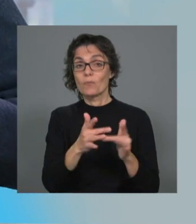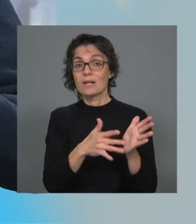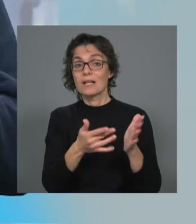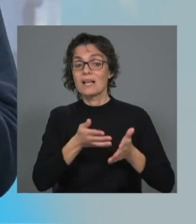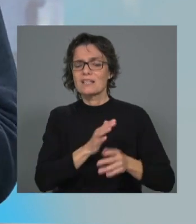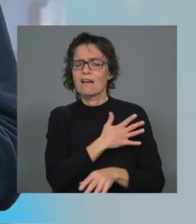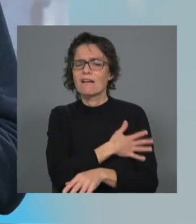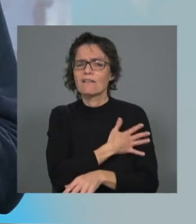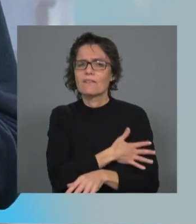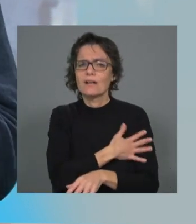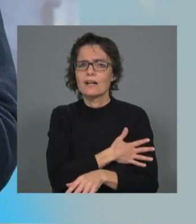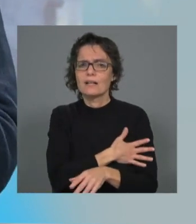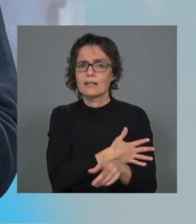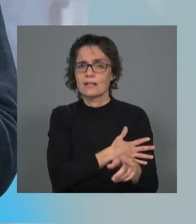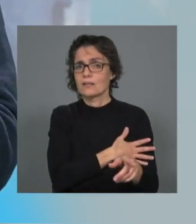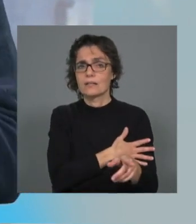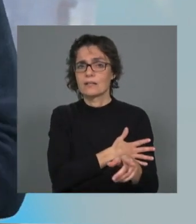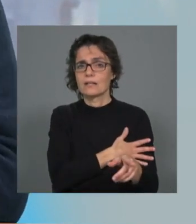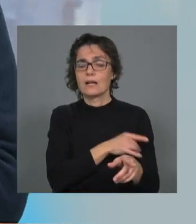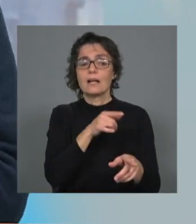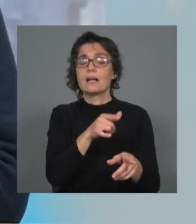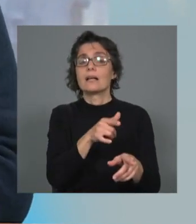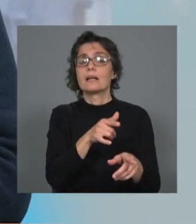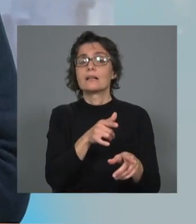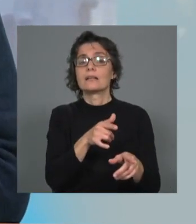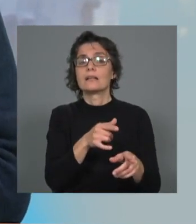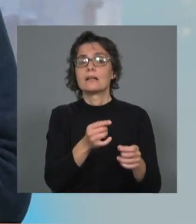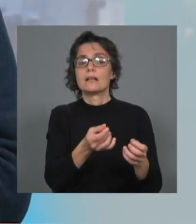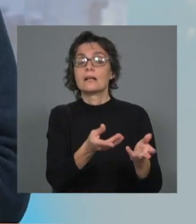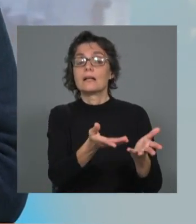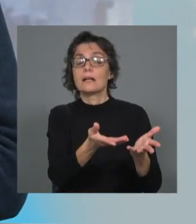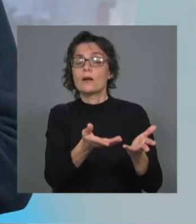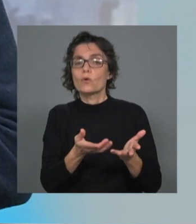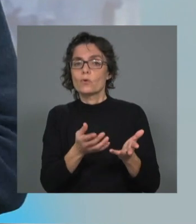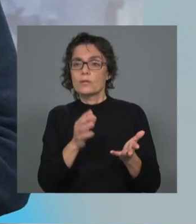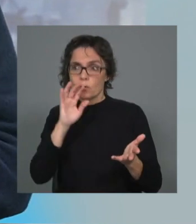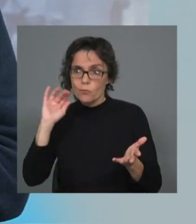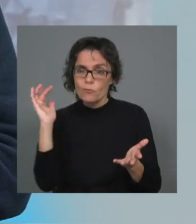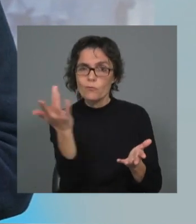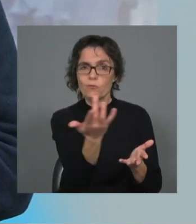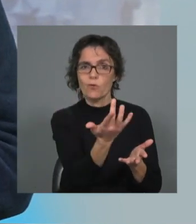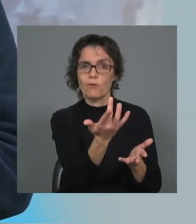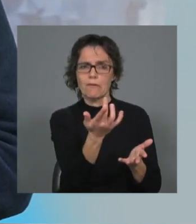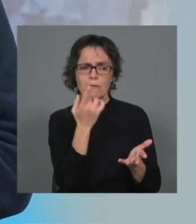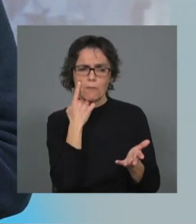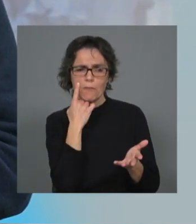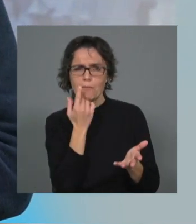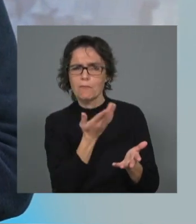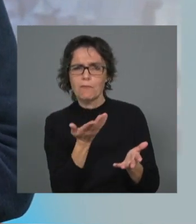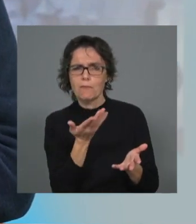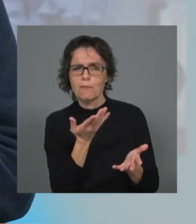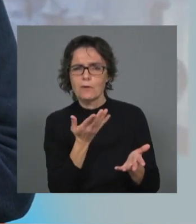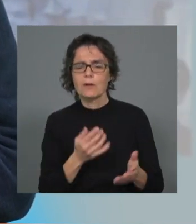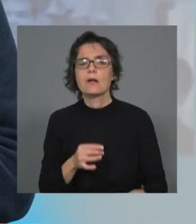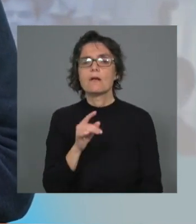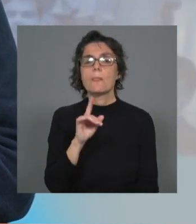que não é acolhido no meio dos seus para o qual ele veio. A partir dos Evangelhos, ainda elementos